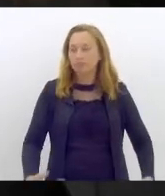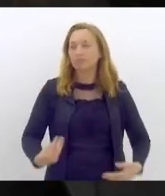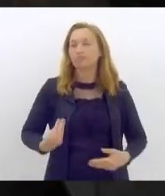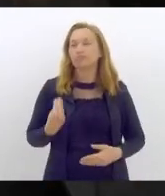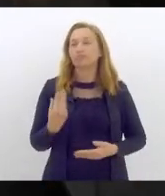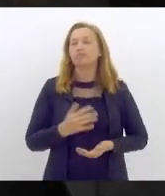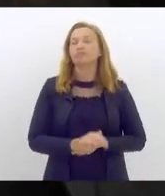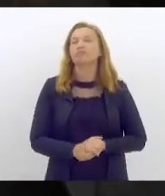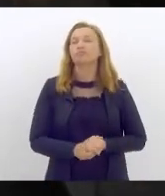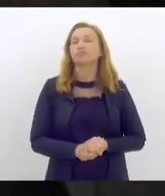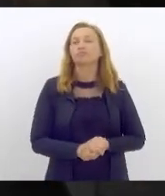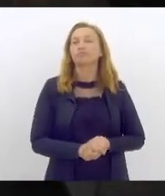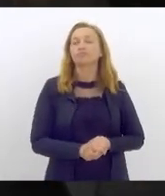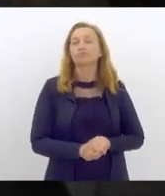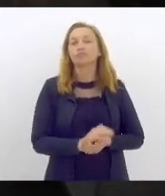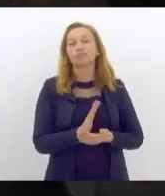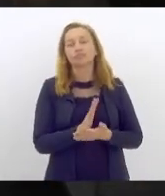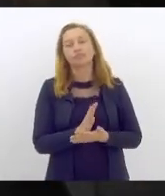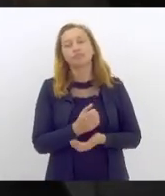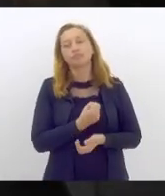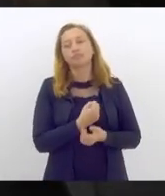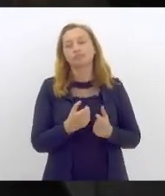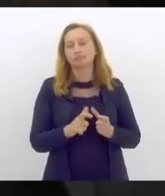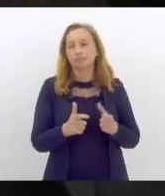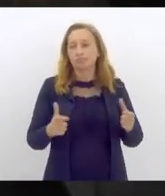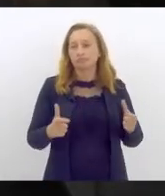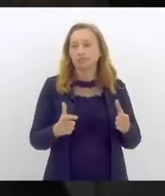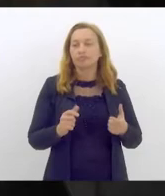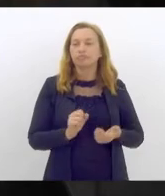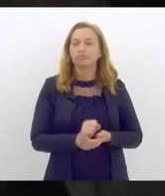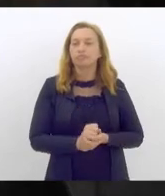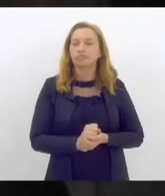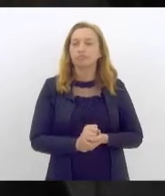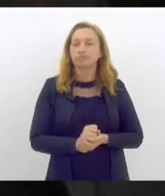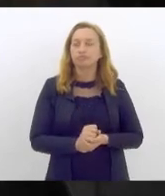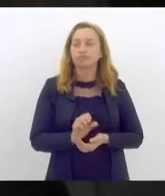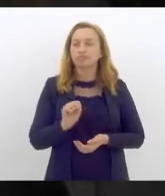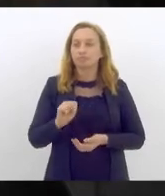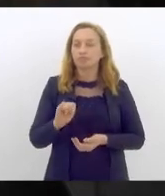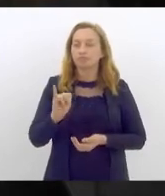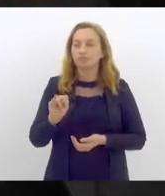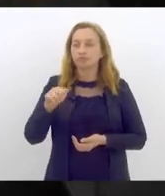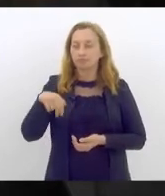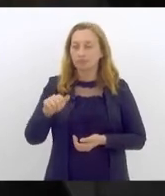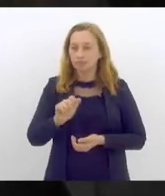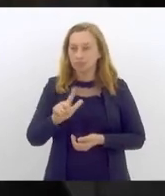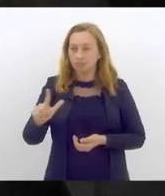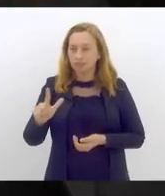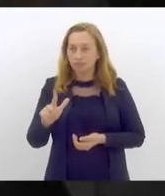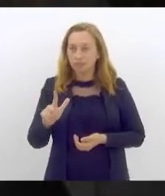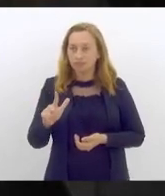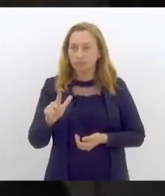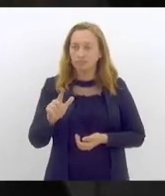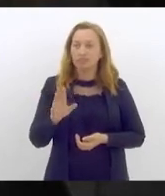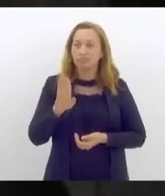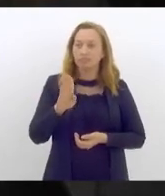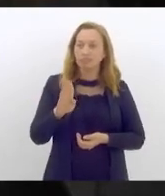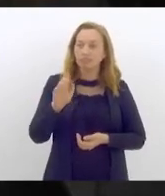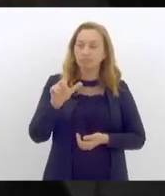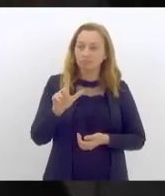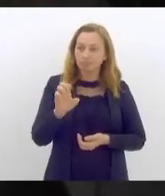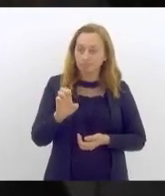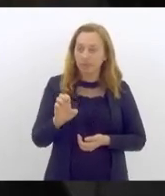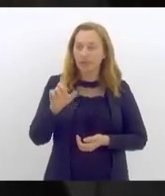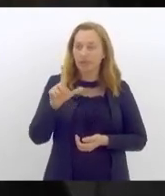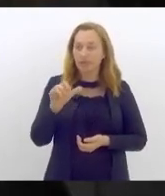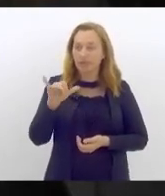a grande imensa maioria são sinais benignos mas nada impede